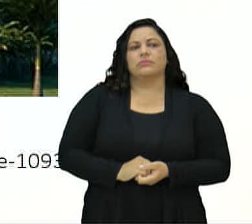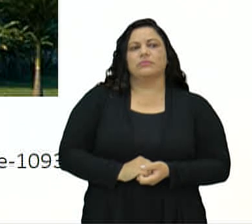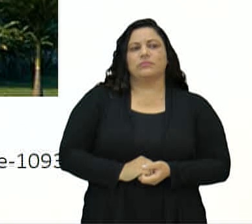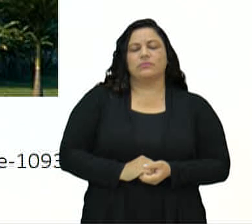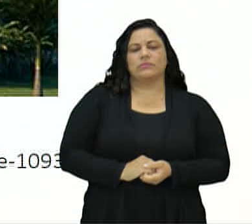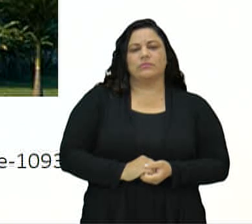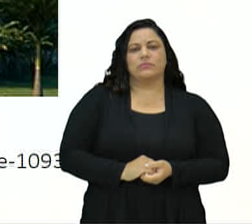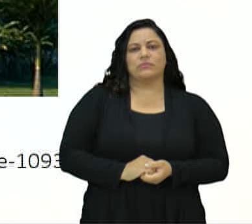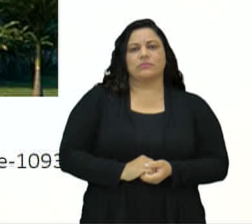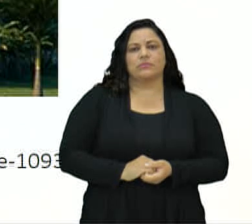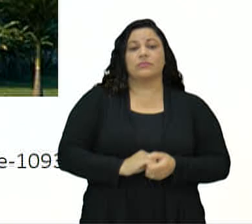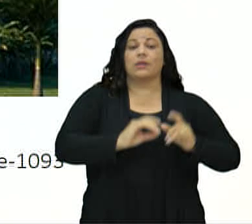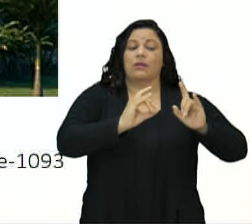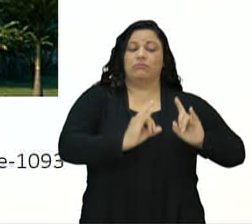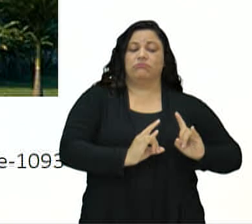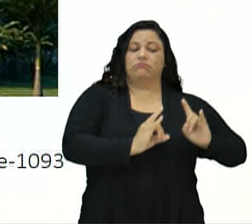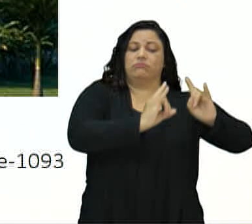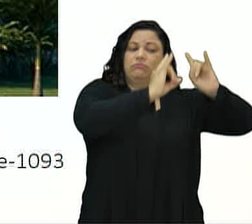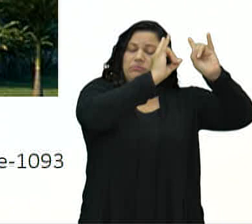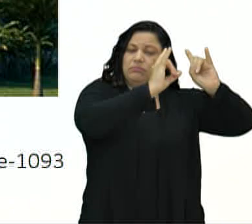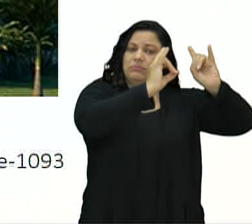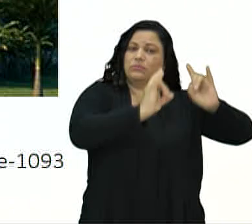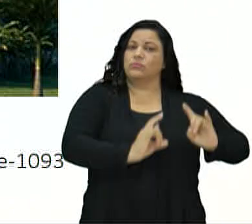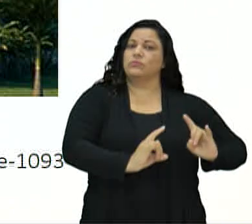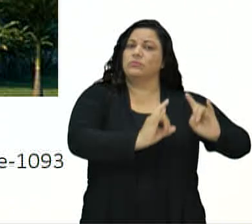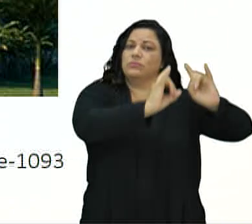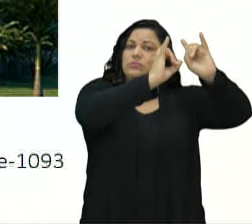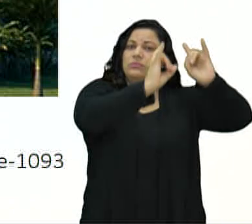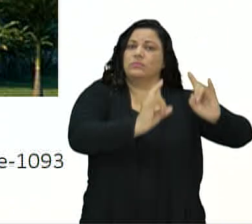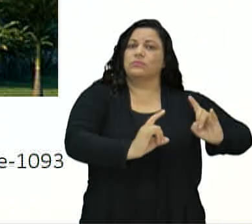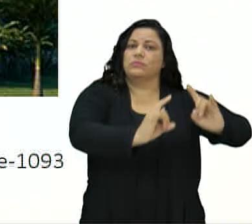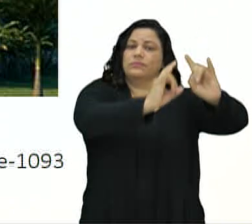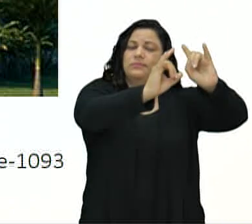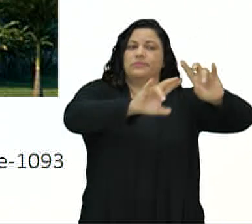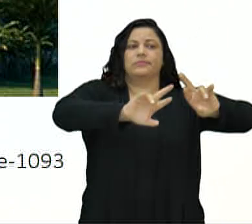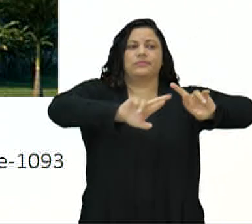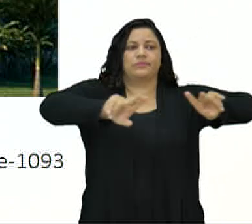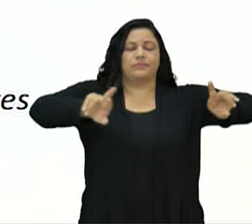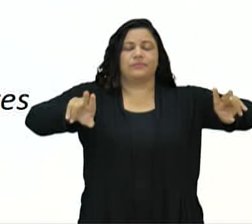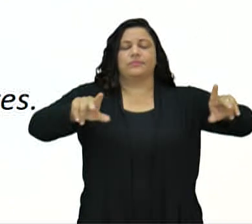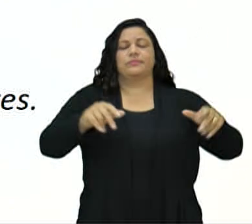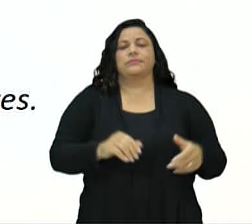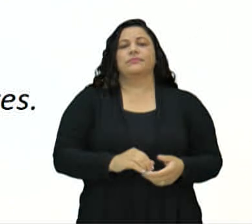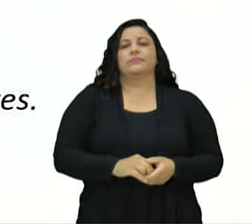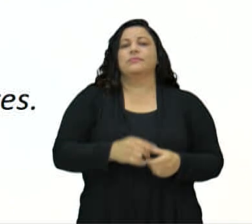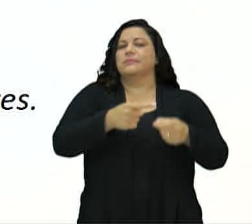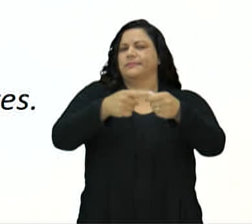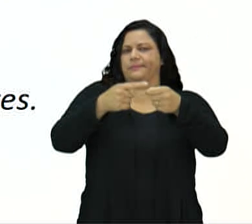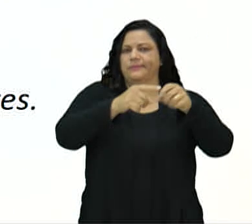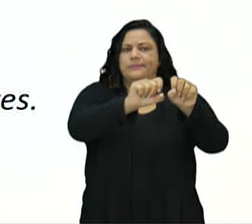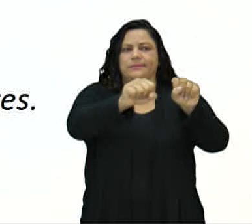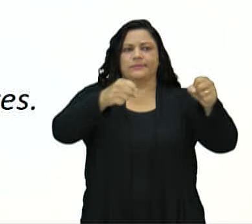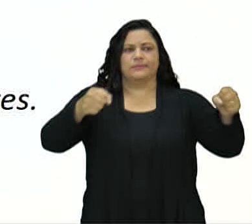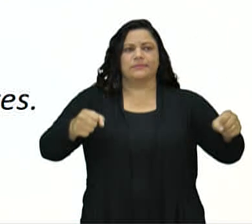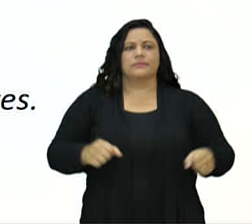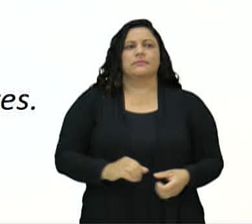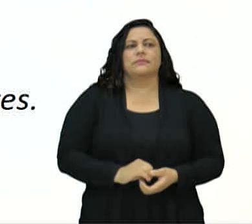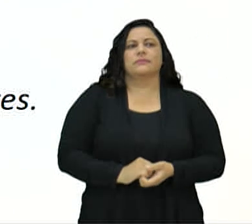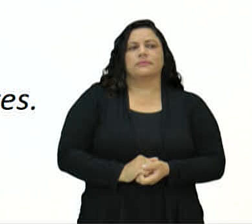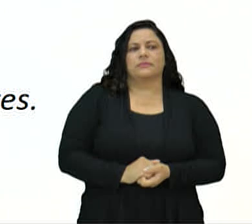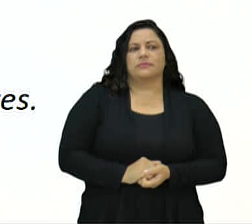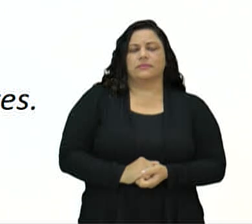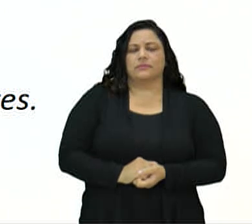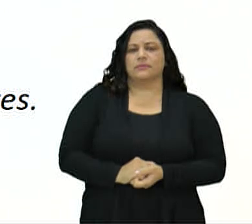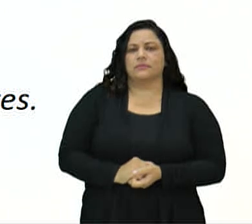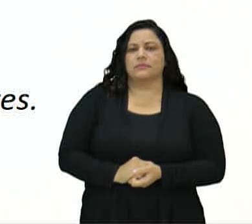Temos o piso, ou apartamento, né? Que fica localizado nas grandes cidades. E aqui,